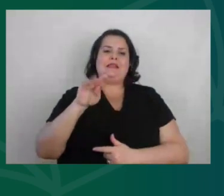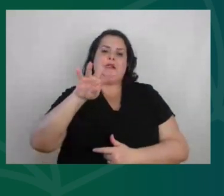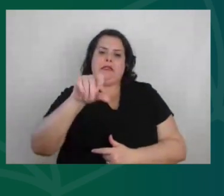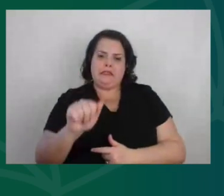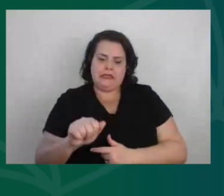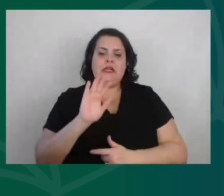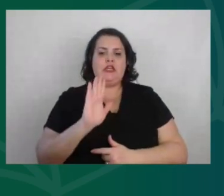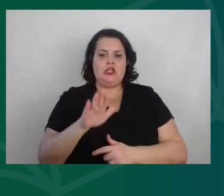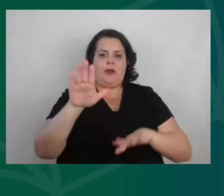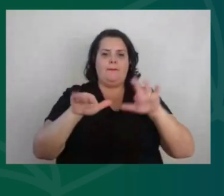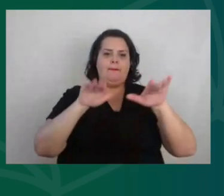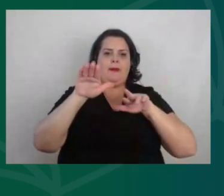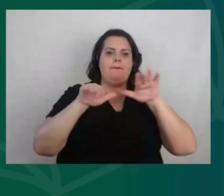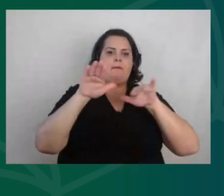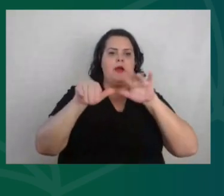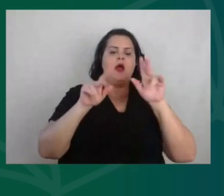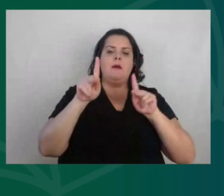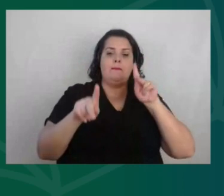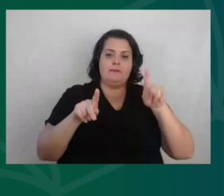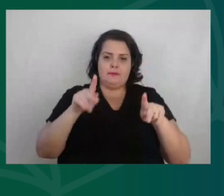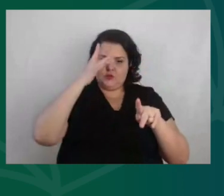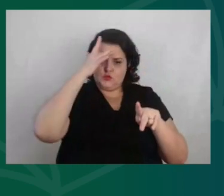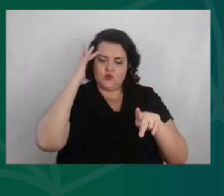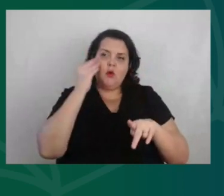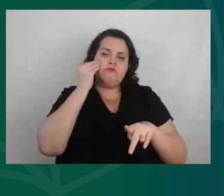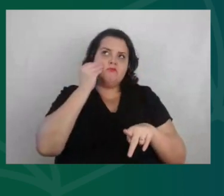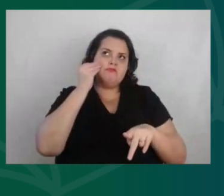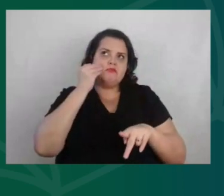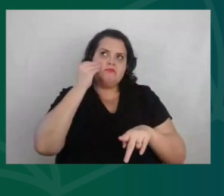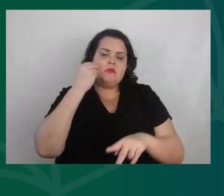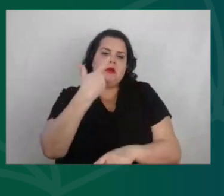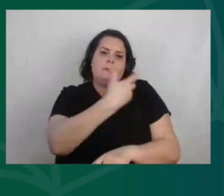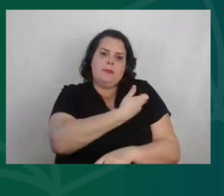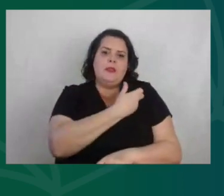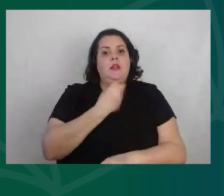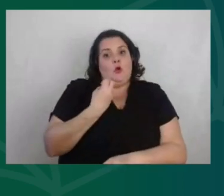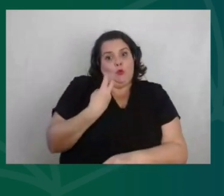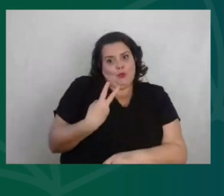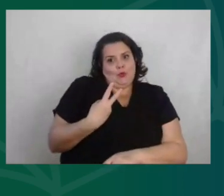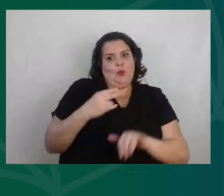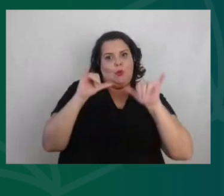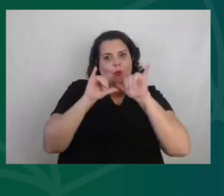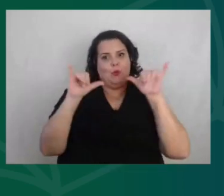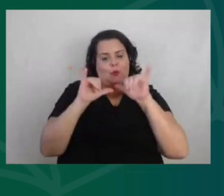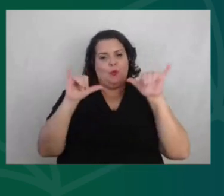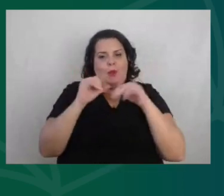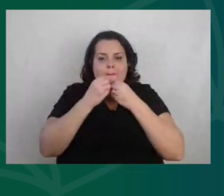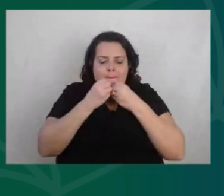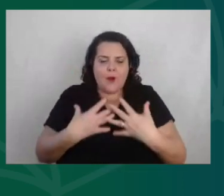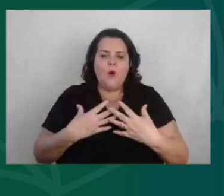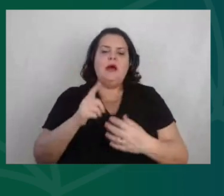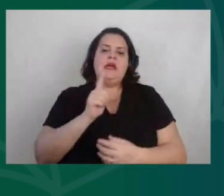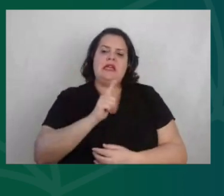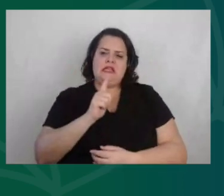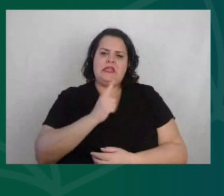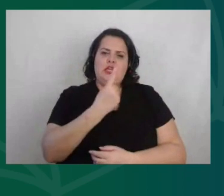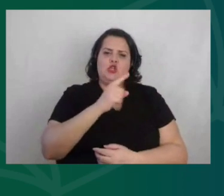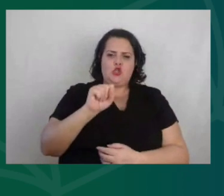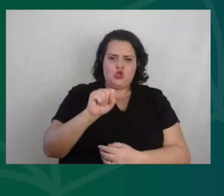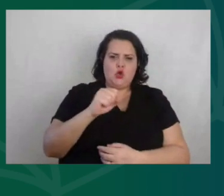recrutada para início do protocolo. Então, eu acho que são duas boas notícias. Das 18 vacinas hoje em testes no